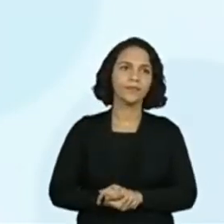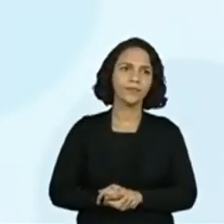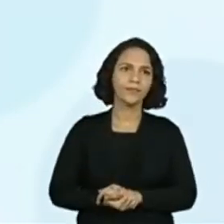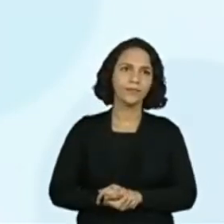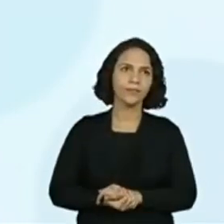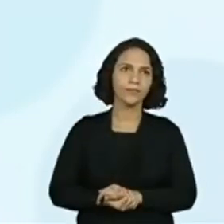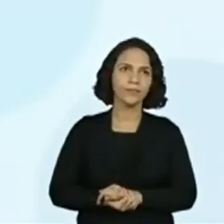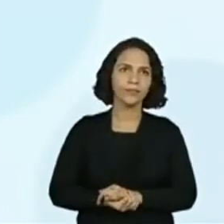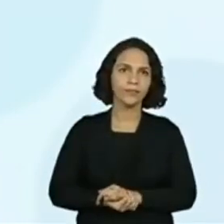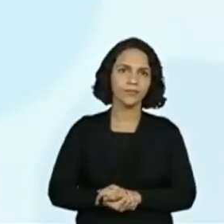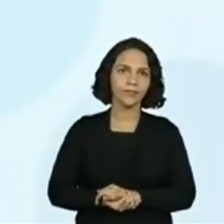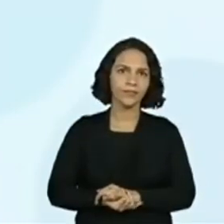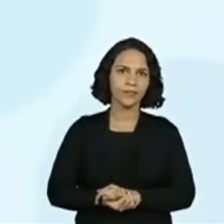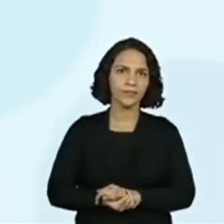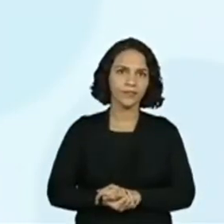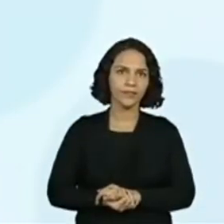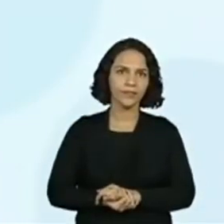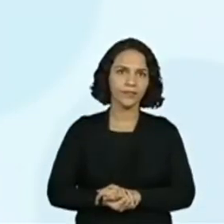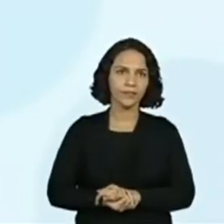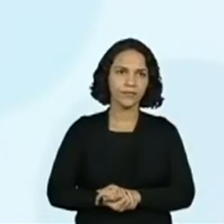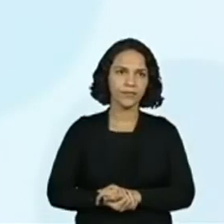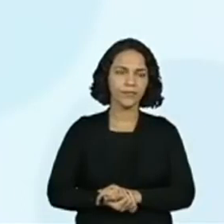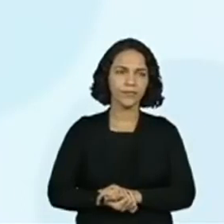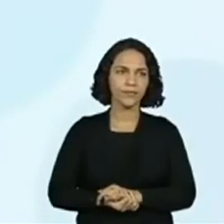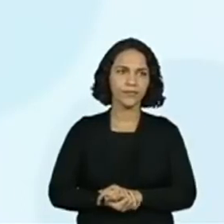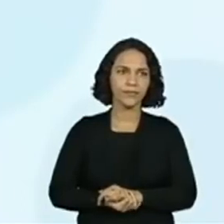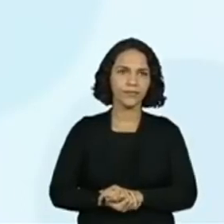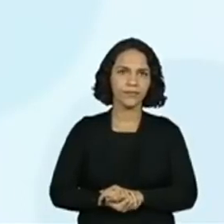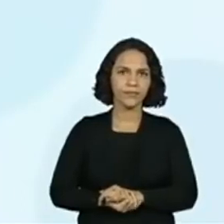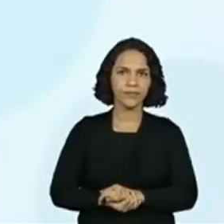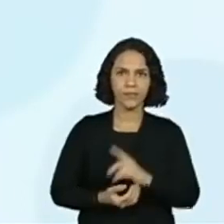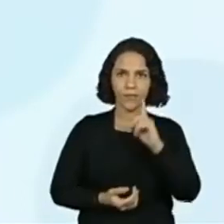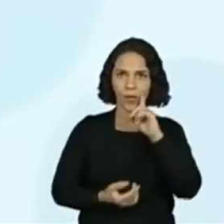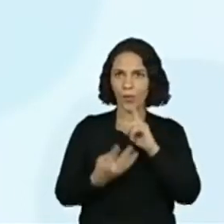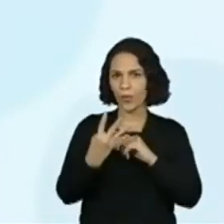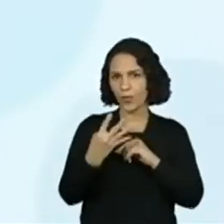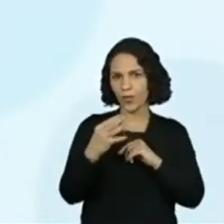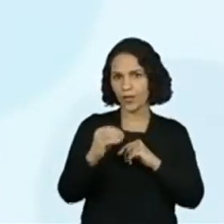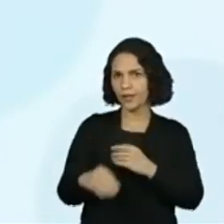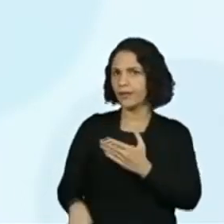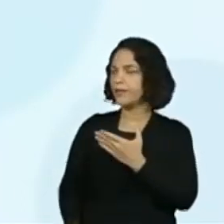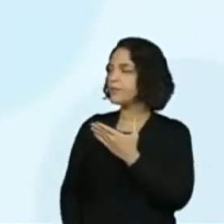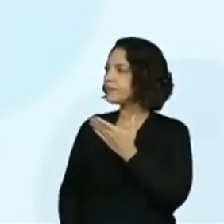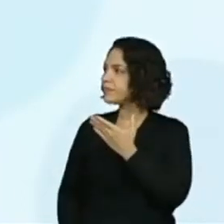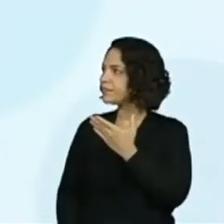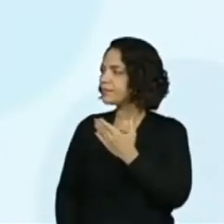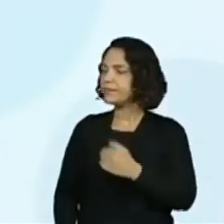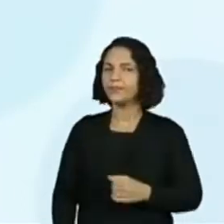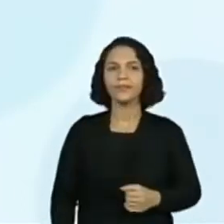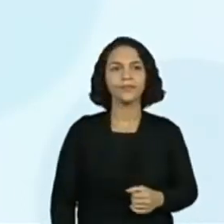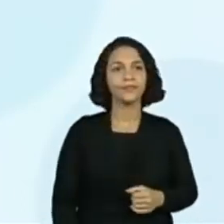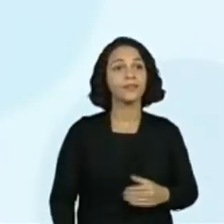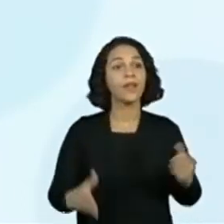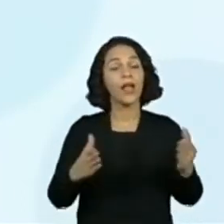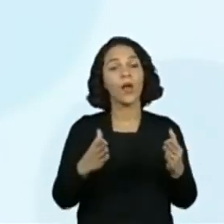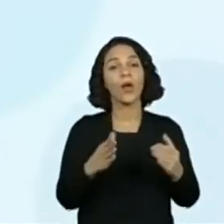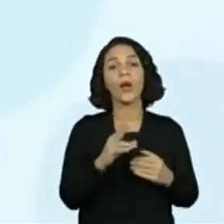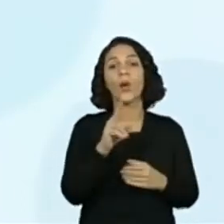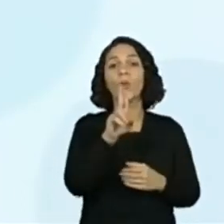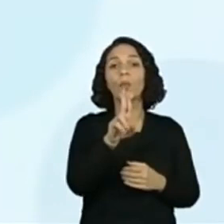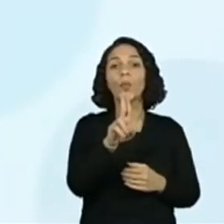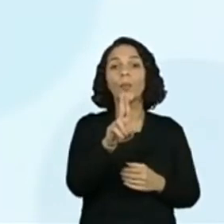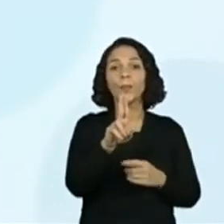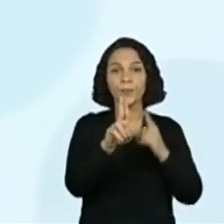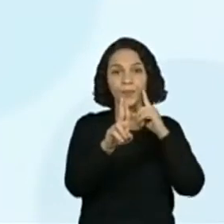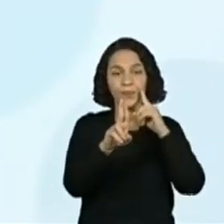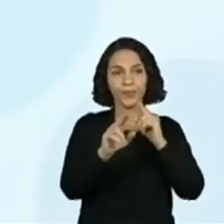aqui ao lado. Isso. Vou reservar aqui ao lado. 40. Agora vamos somar as unidades? Vamos